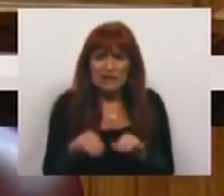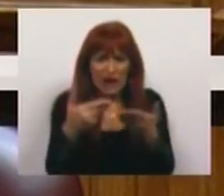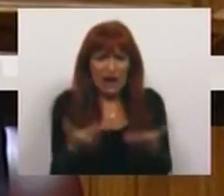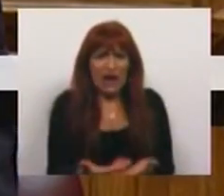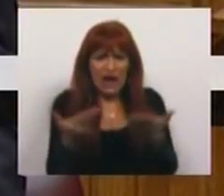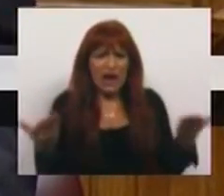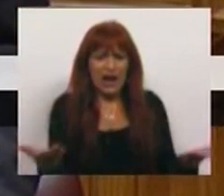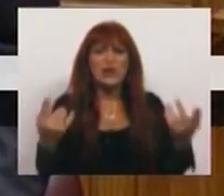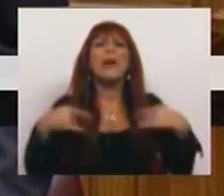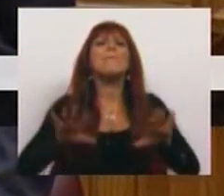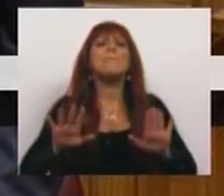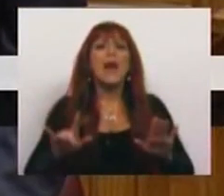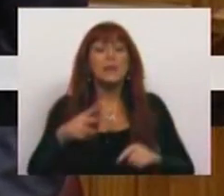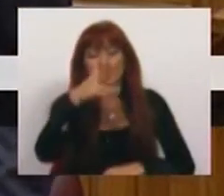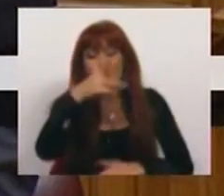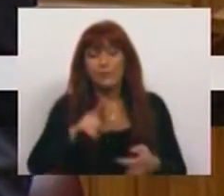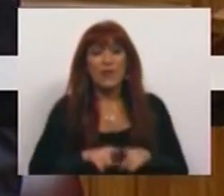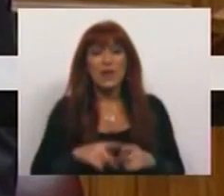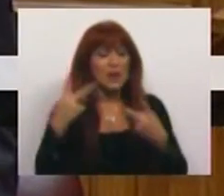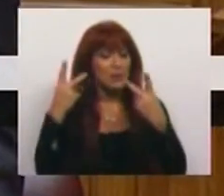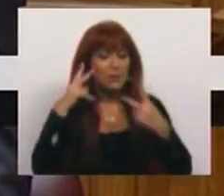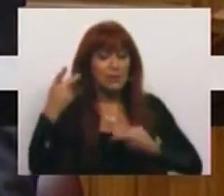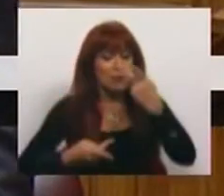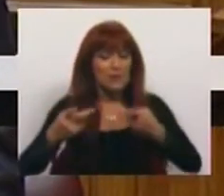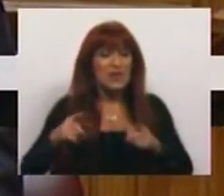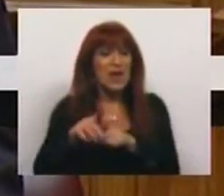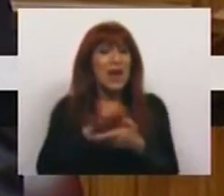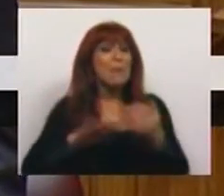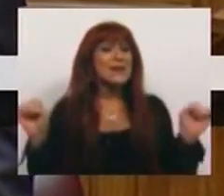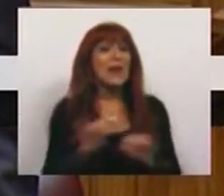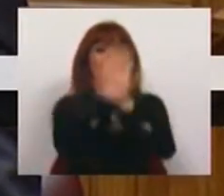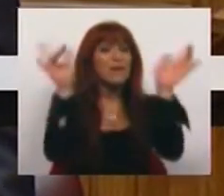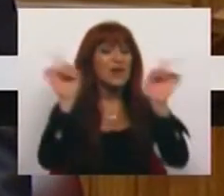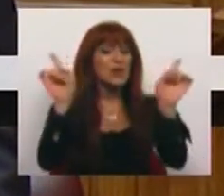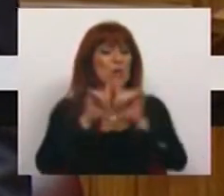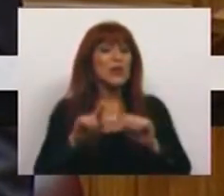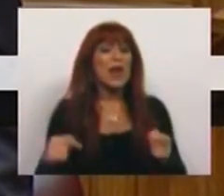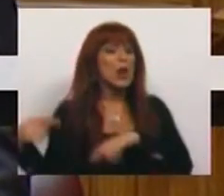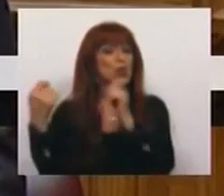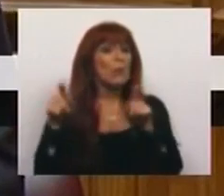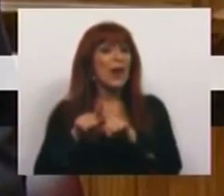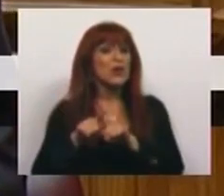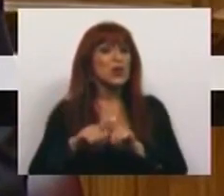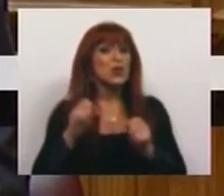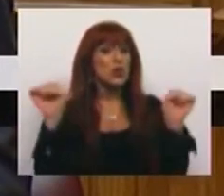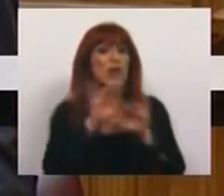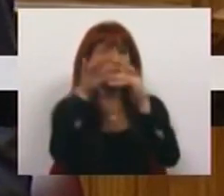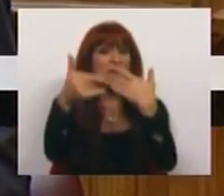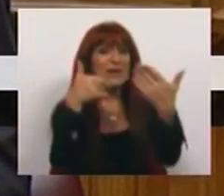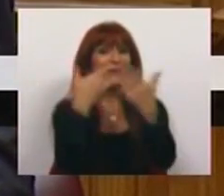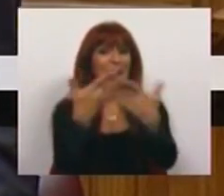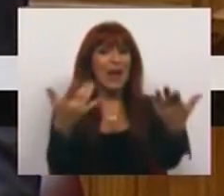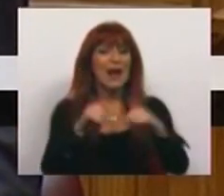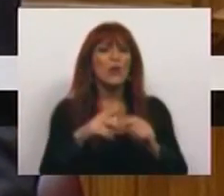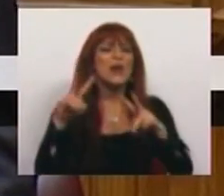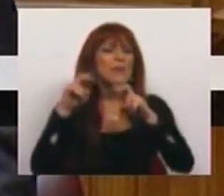esta. Mas, infelizmente, não foi escrutinada na base da clarificação, na base do debate, na base do esclarecimento. Foi